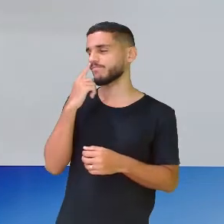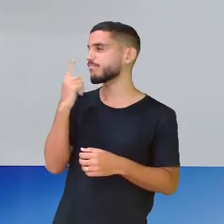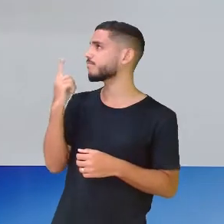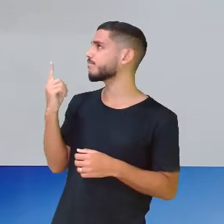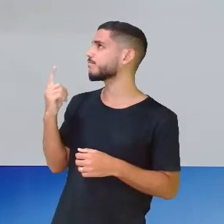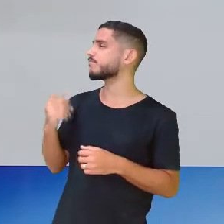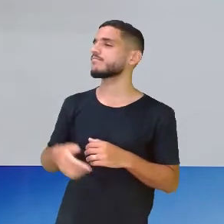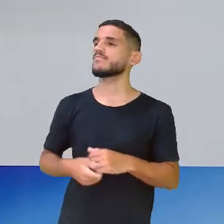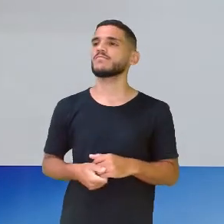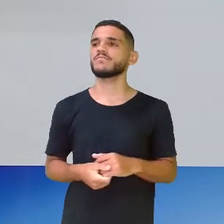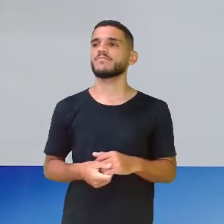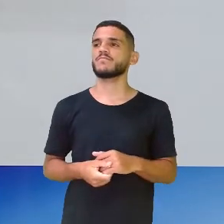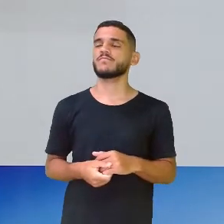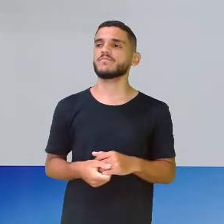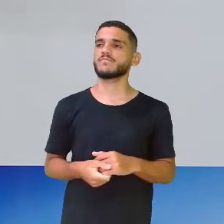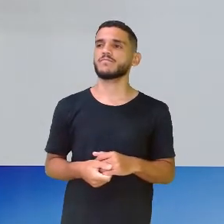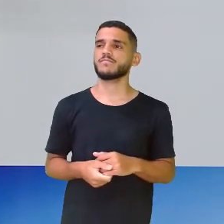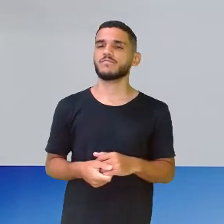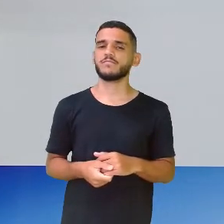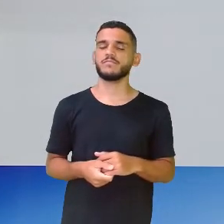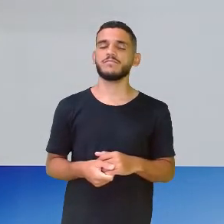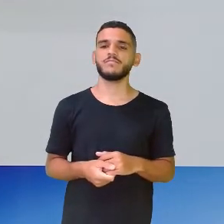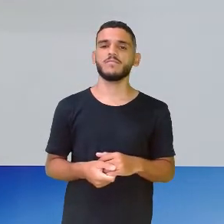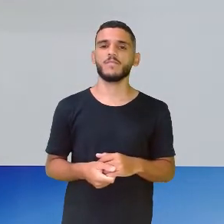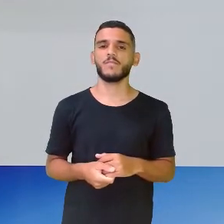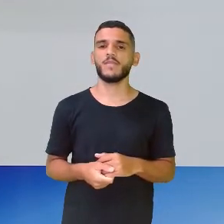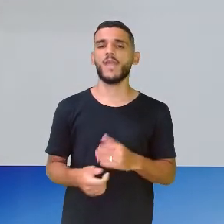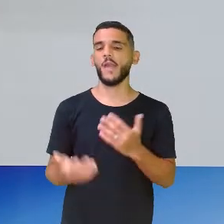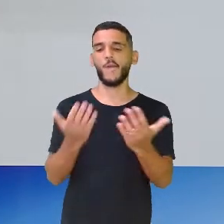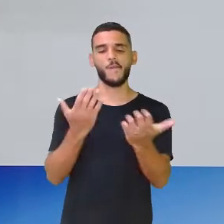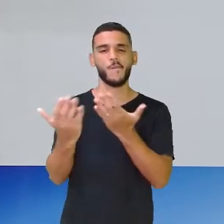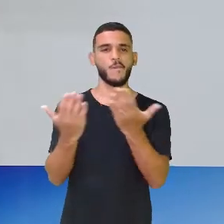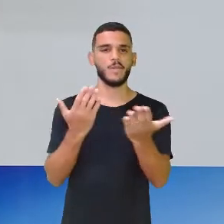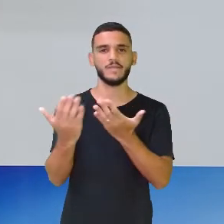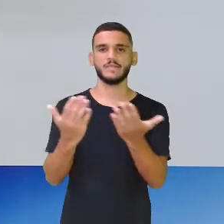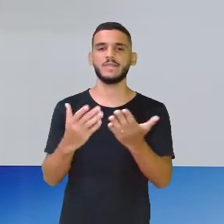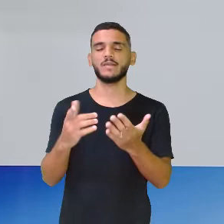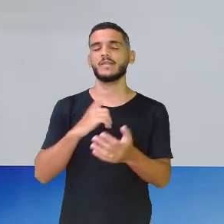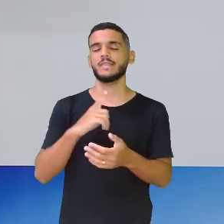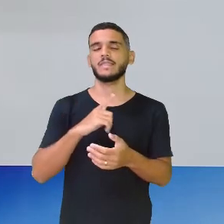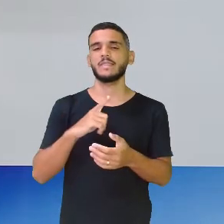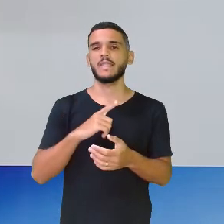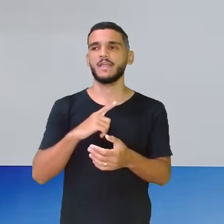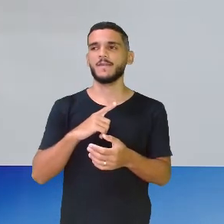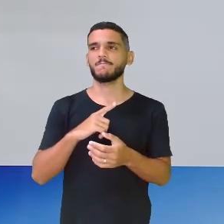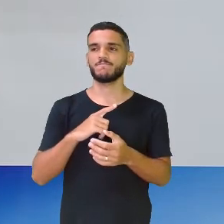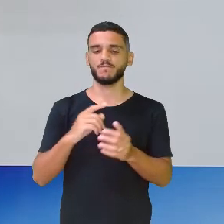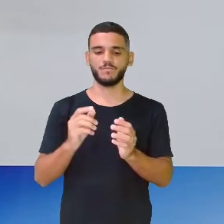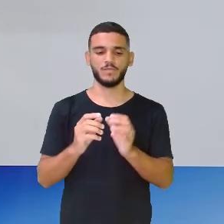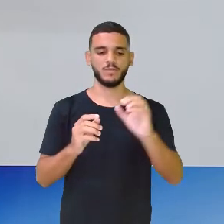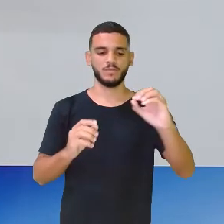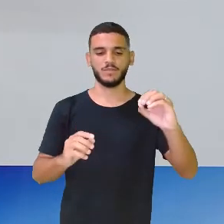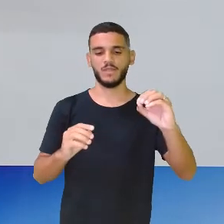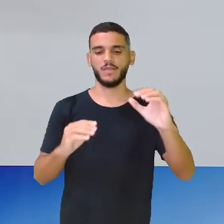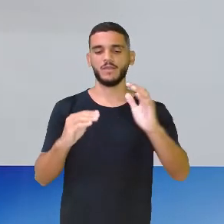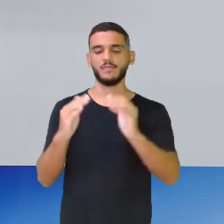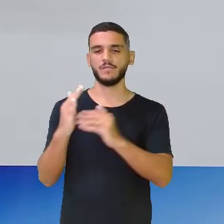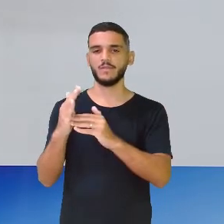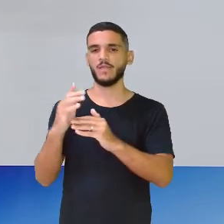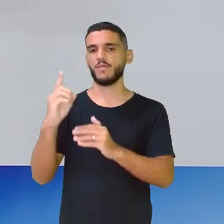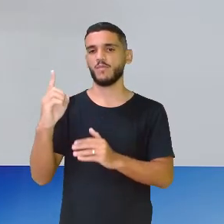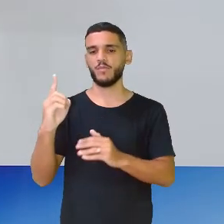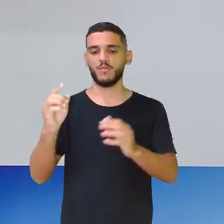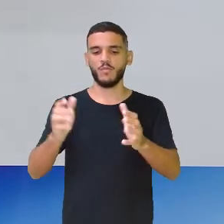como se eu tivesse pego esse trecho e ampliado. E aqui você consegue perceber que